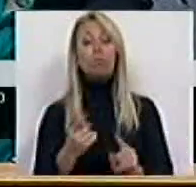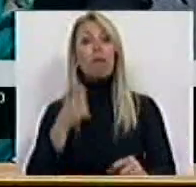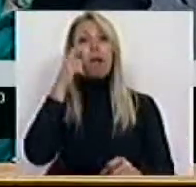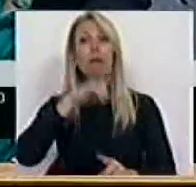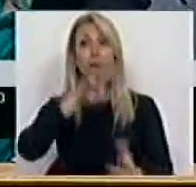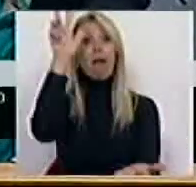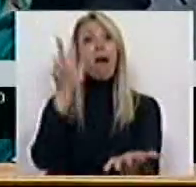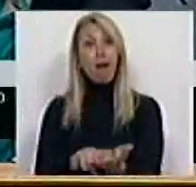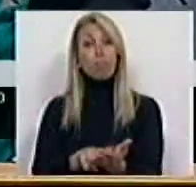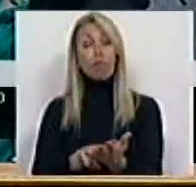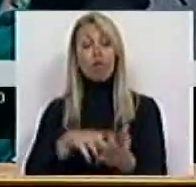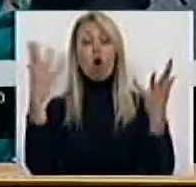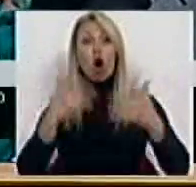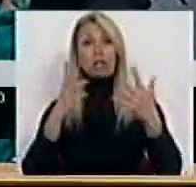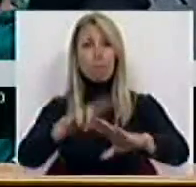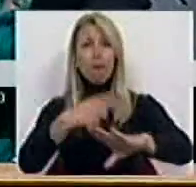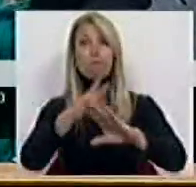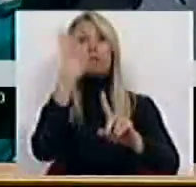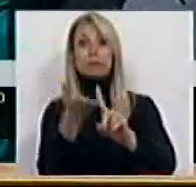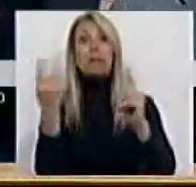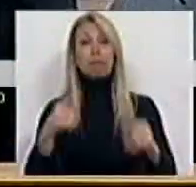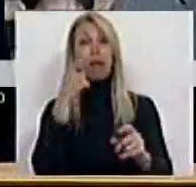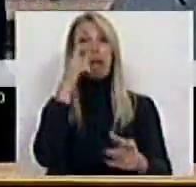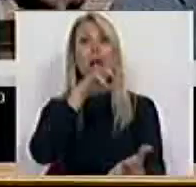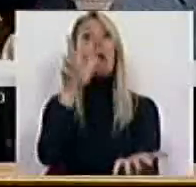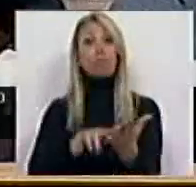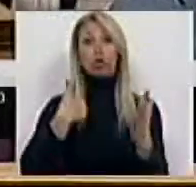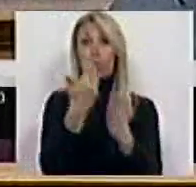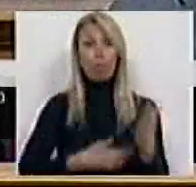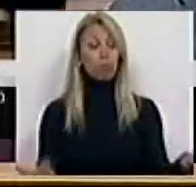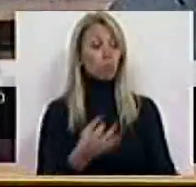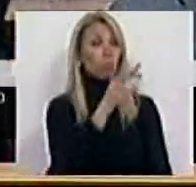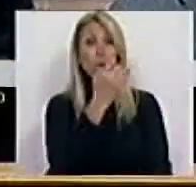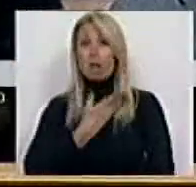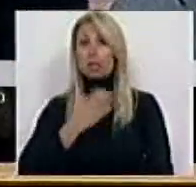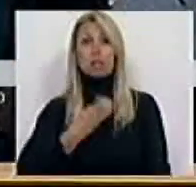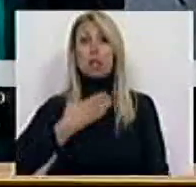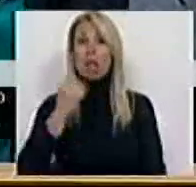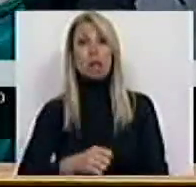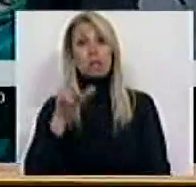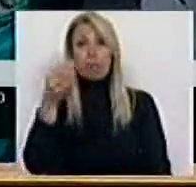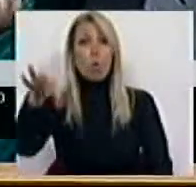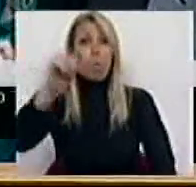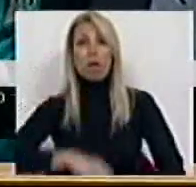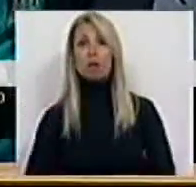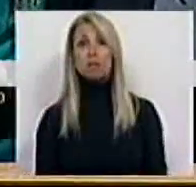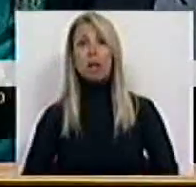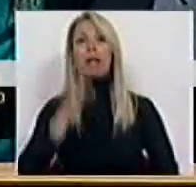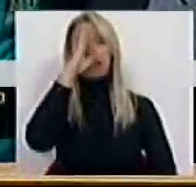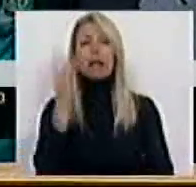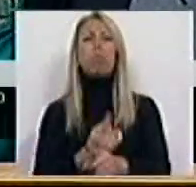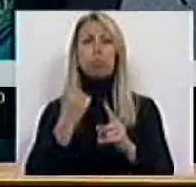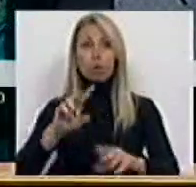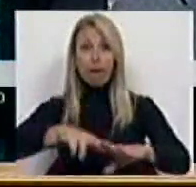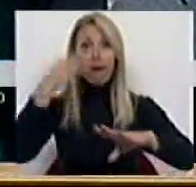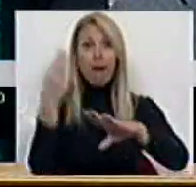orçamento que tem duplas sanções, quem aprovou o documento, foi tanto PSD, CDS como Partido Socialista. Sabe porque é que existem duplas